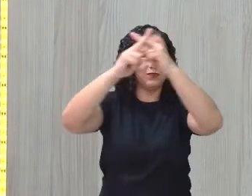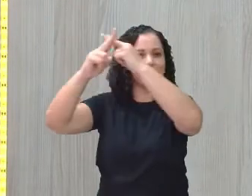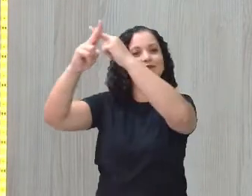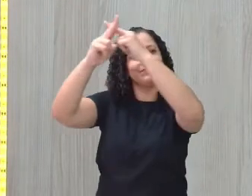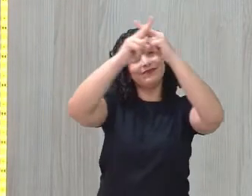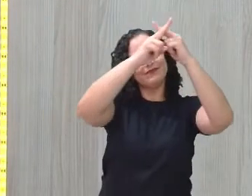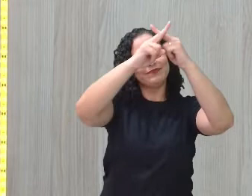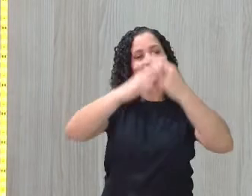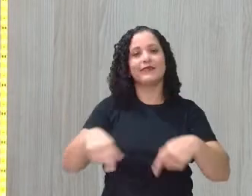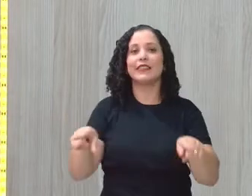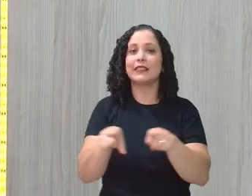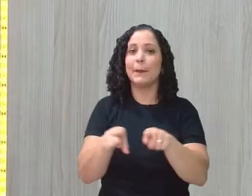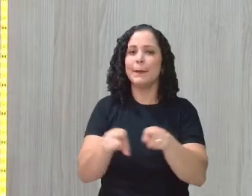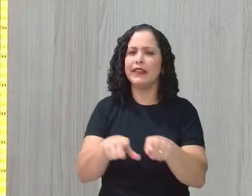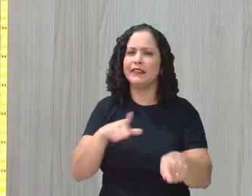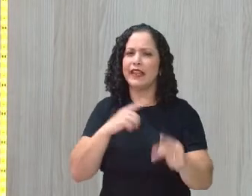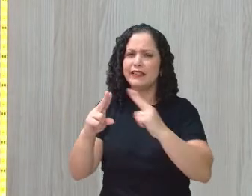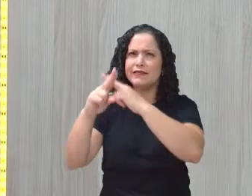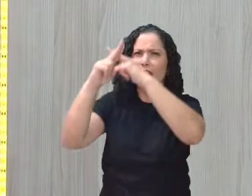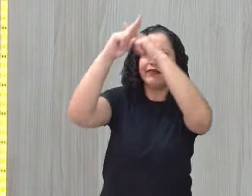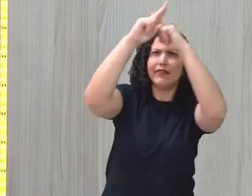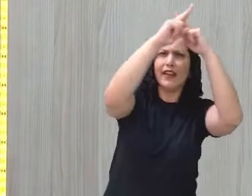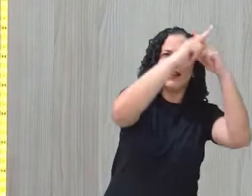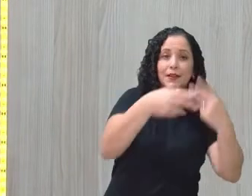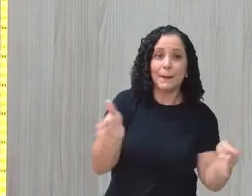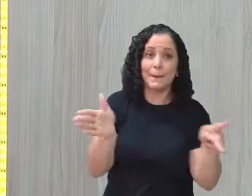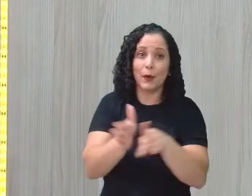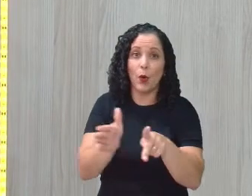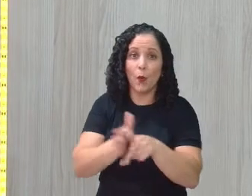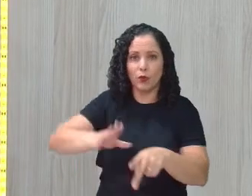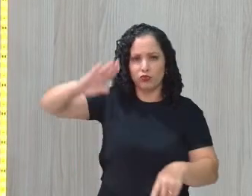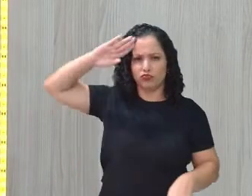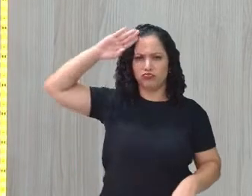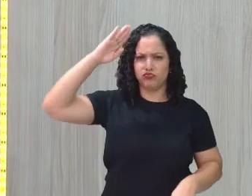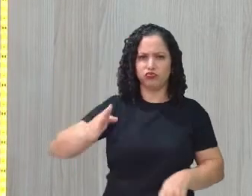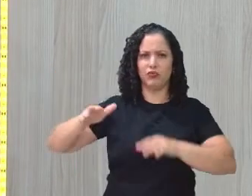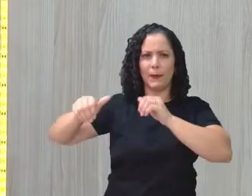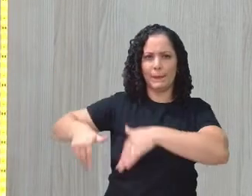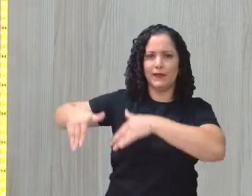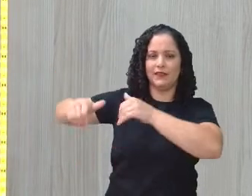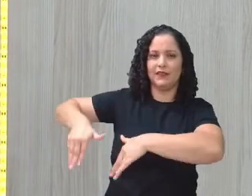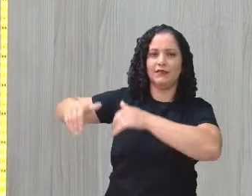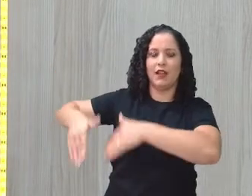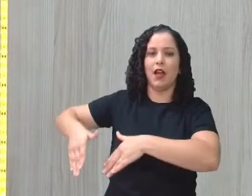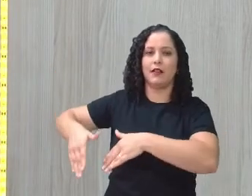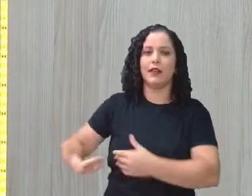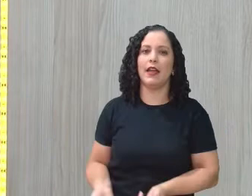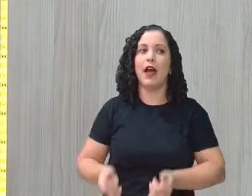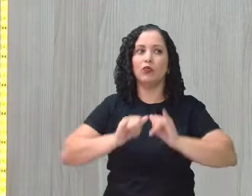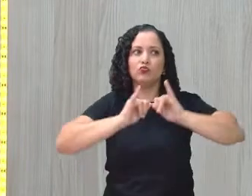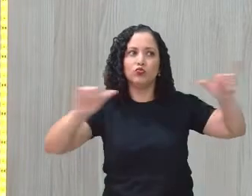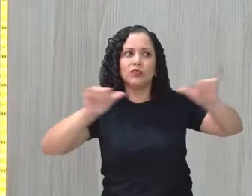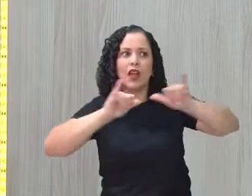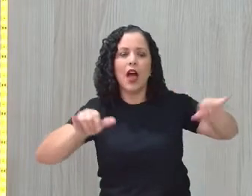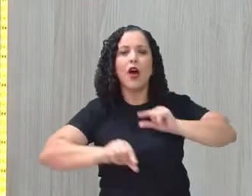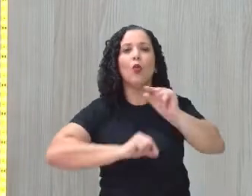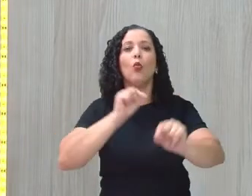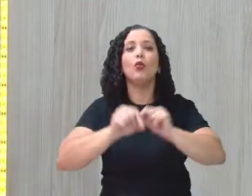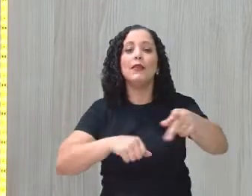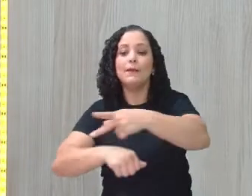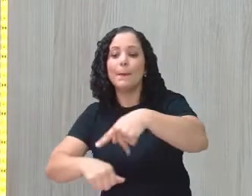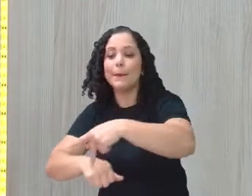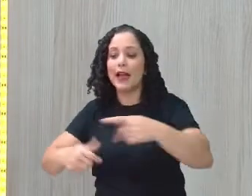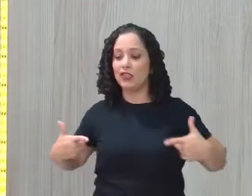até satélites espiões, eles são utilizados muito em guerras para informar tanto aos países que estão em guerra como aos outros